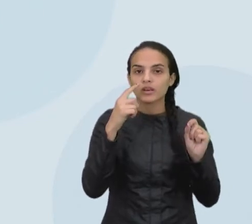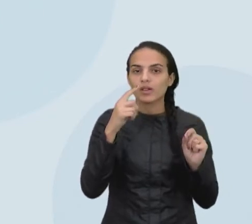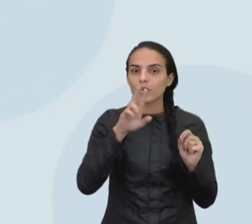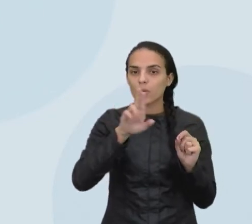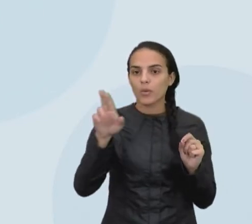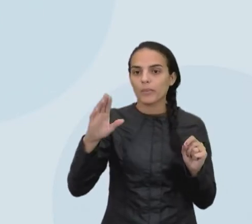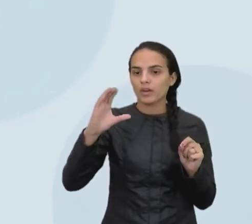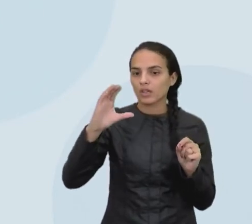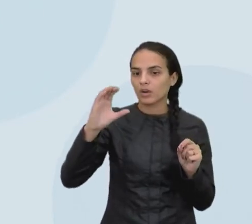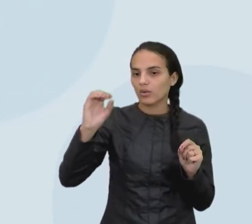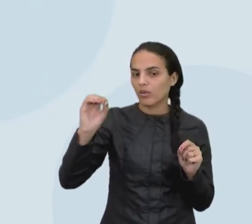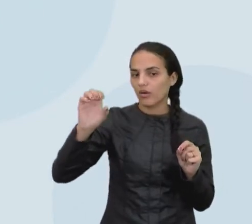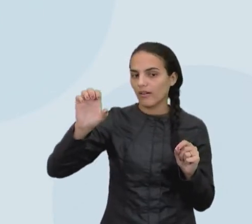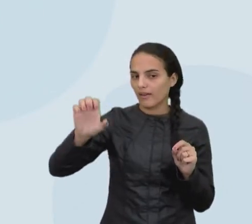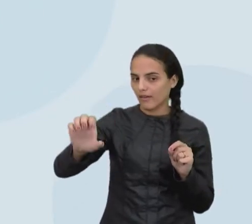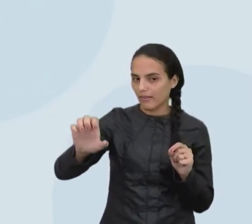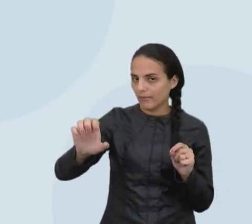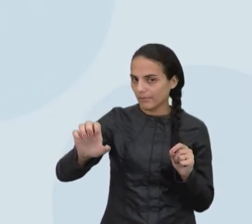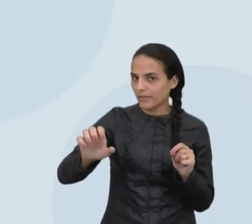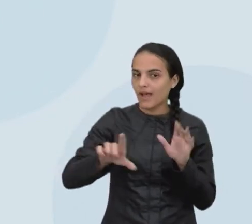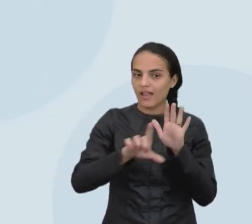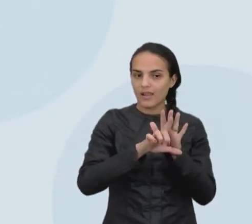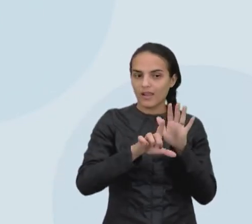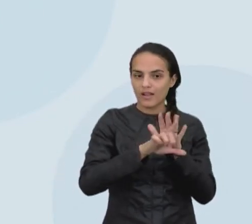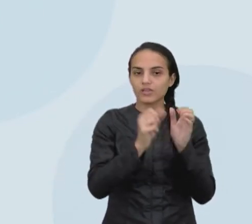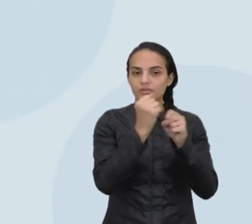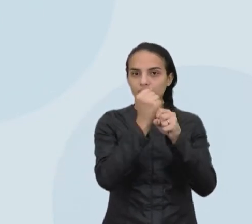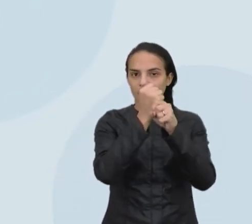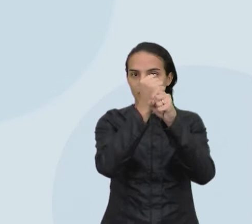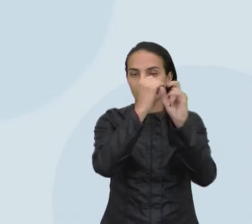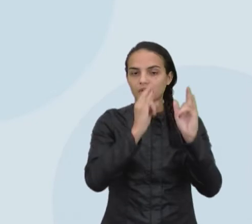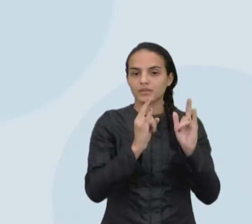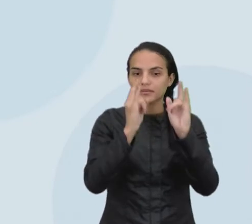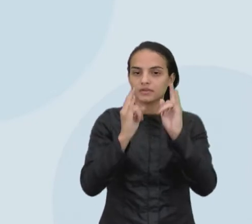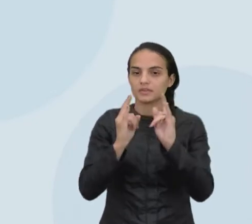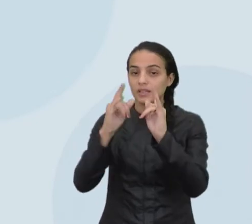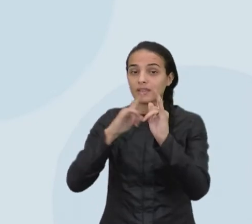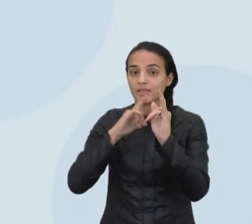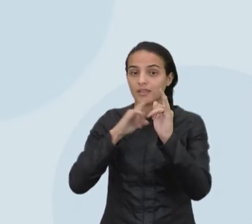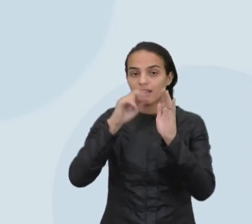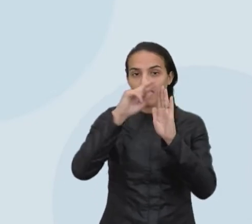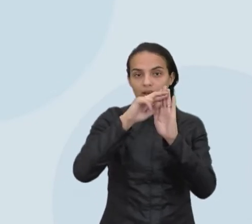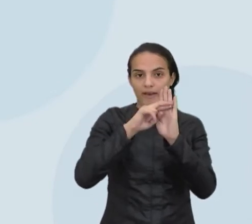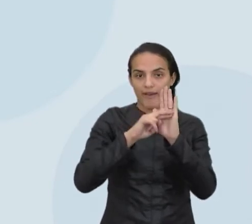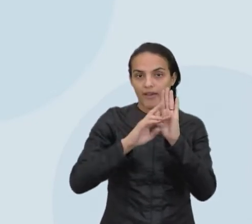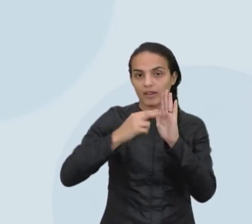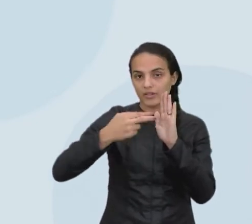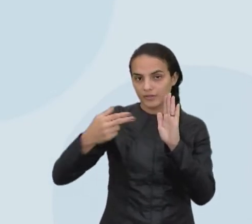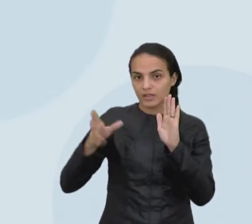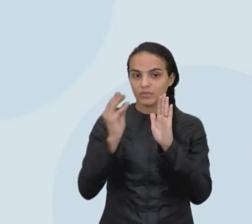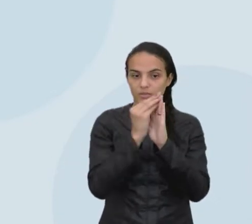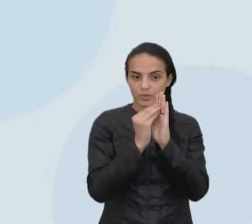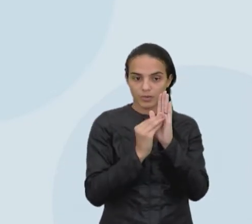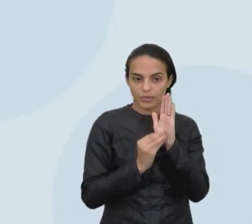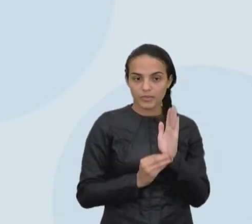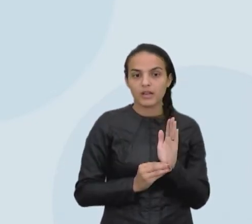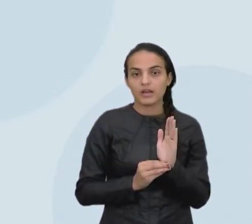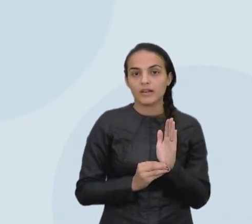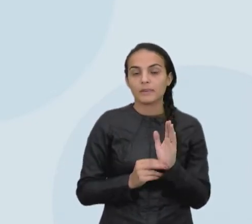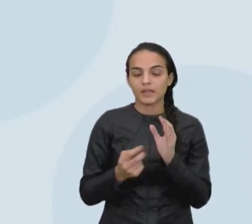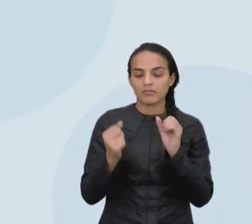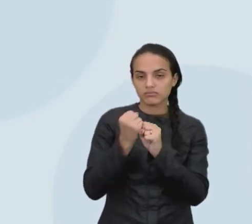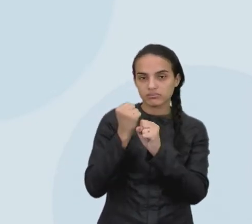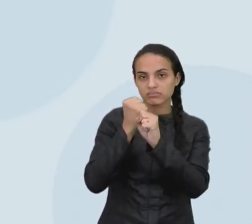Código de Obras e Edificações, no qual estão escritas todas as regras para se construir ou